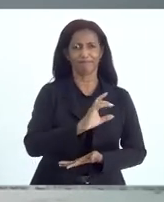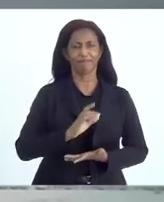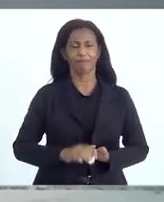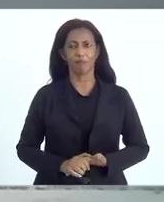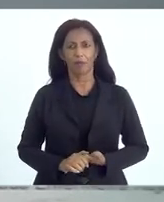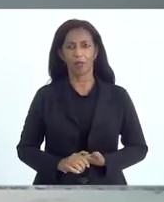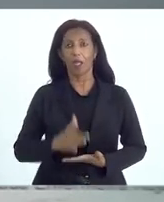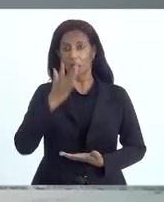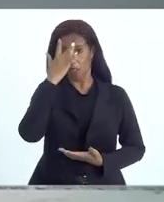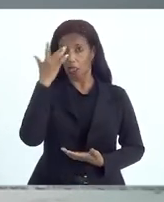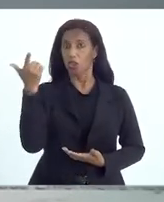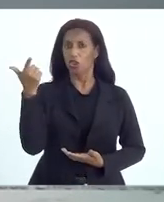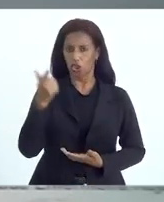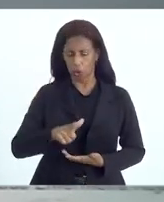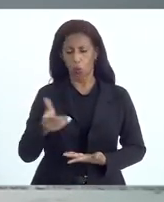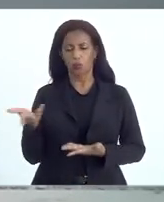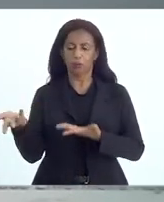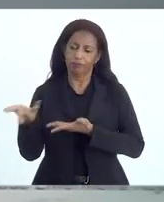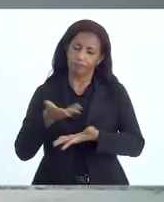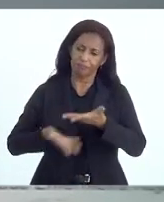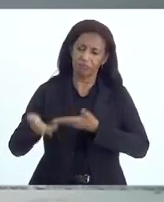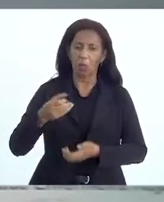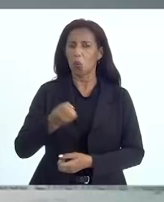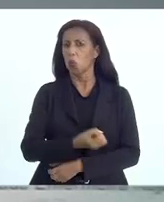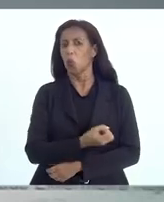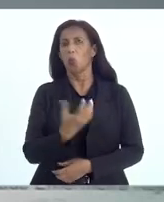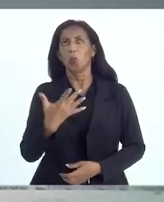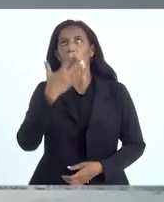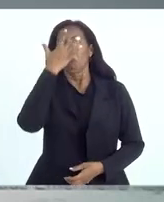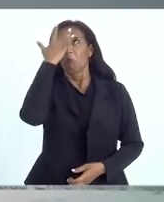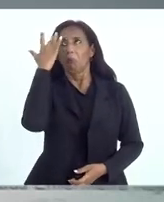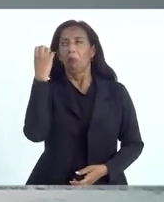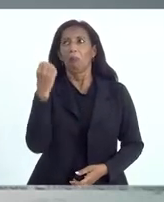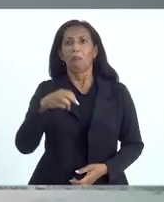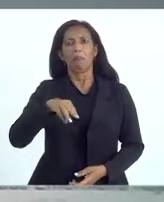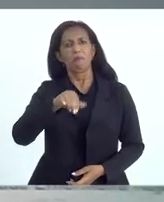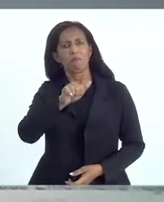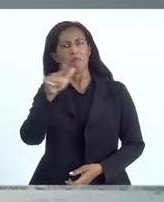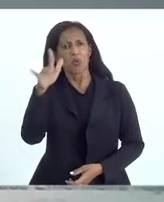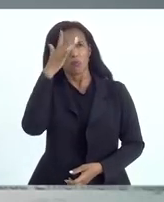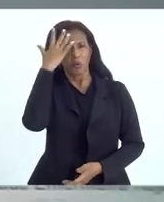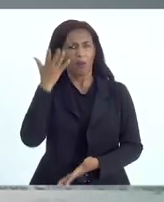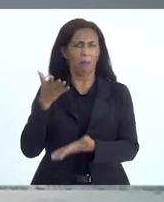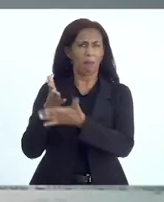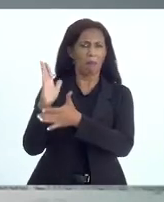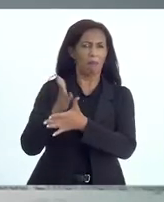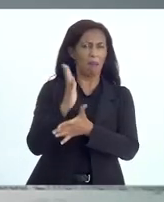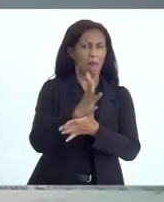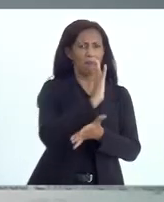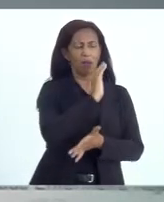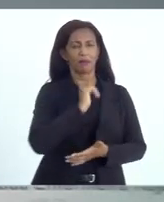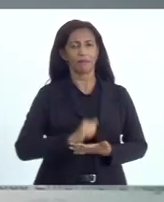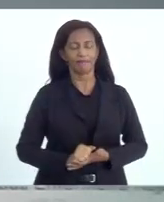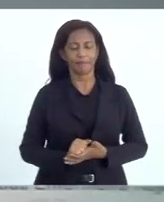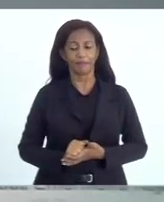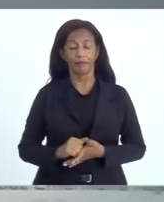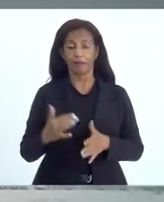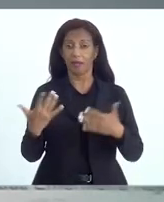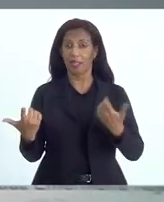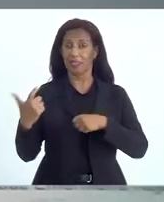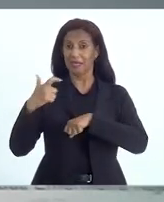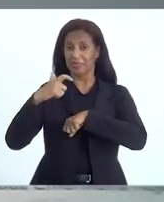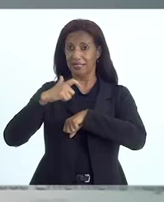pessoas fizeram participaram não sei quantas mil pessoas foram aprovados e quando foram né